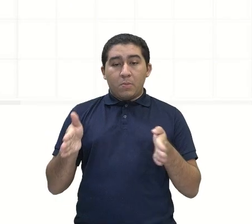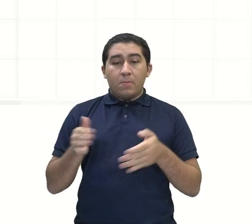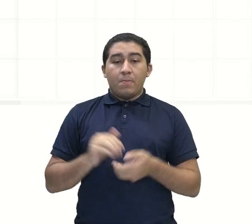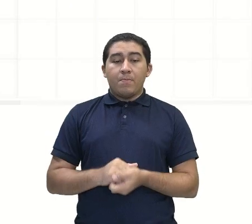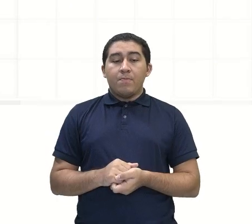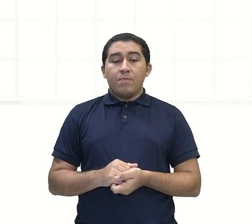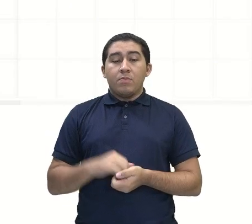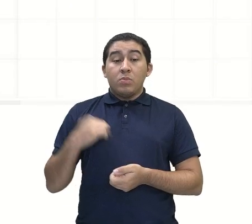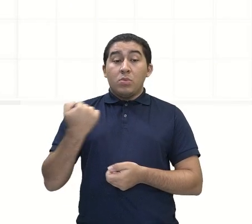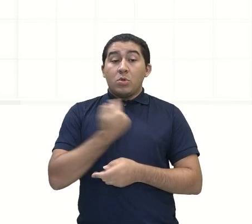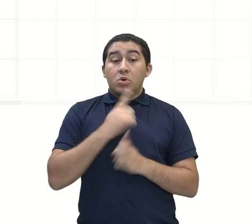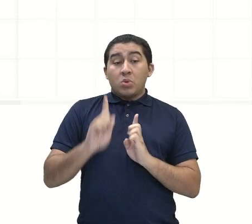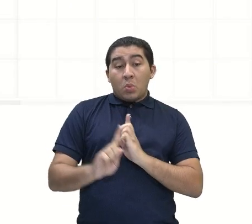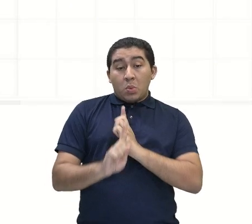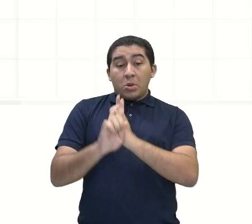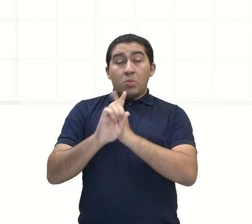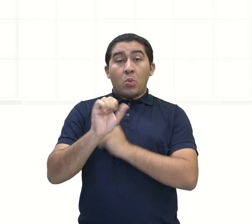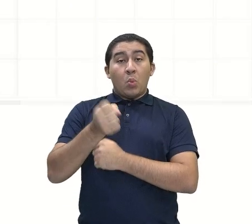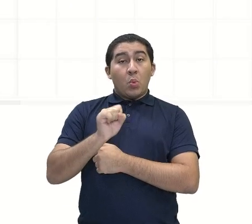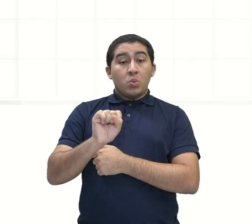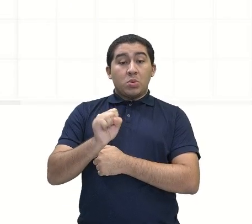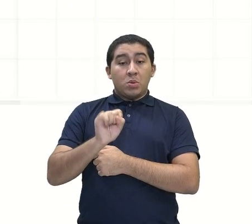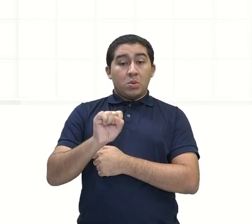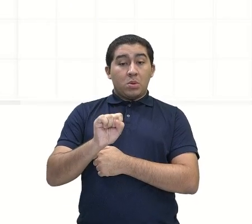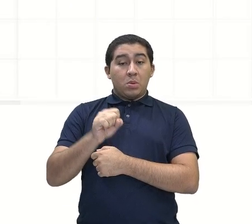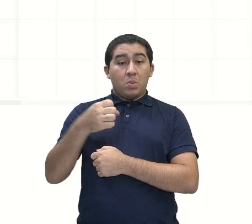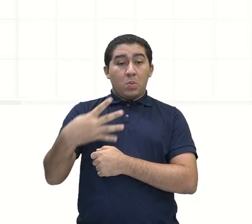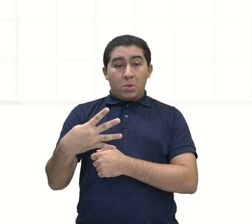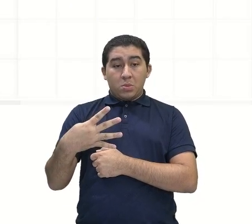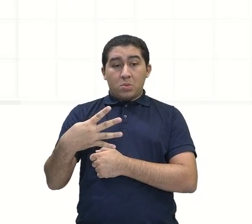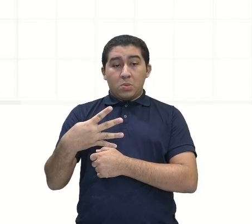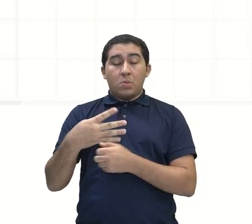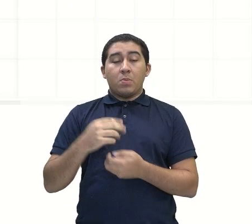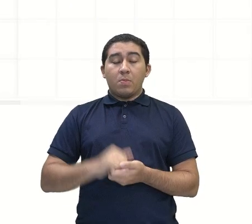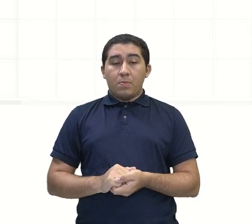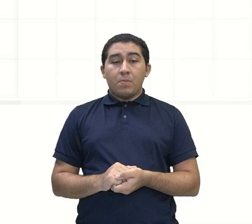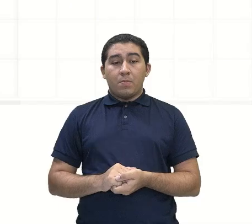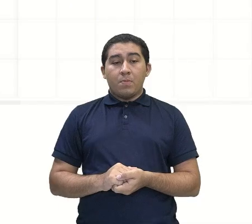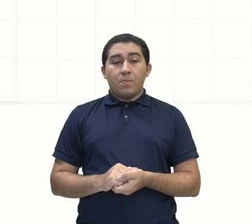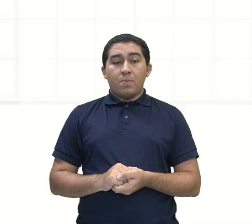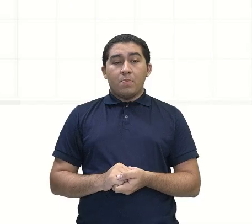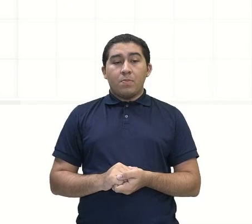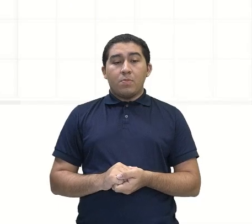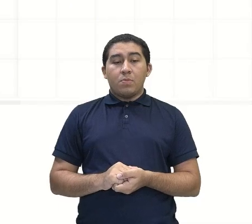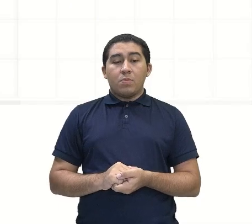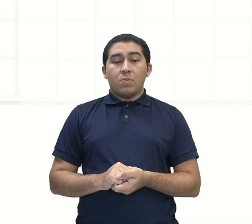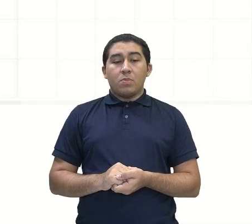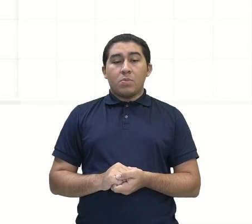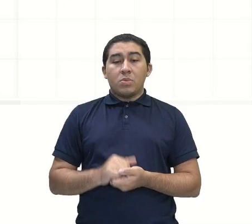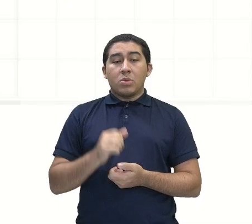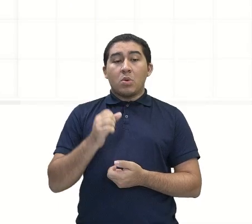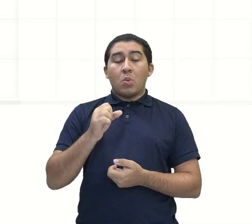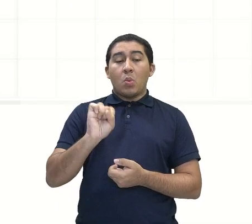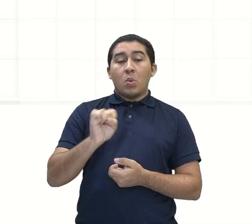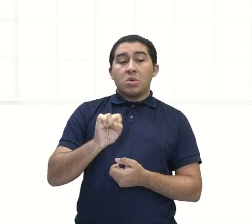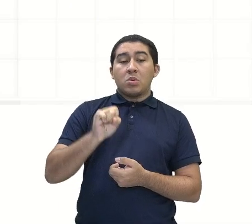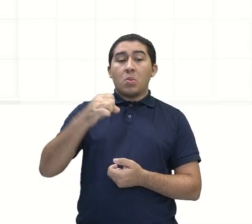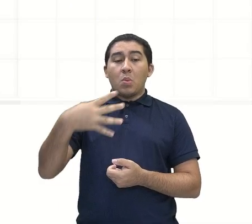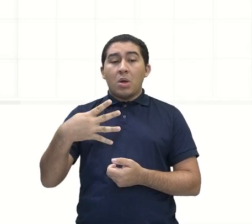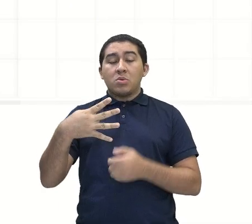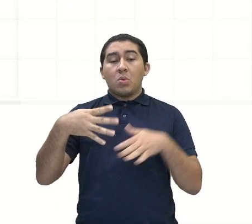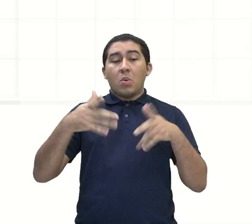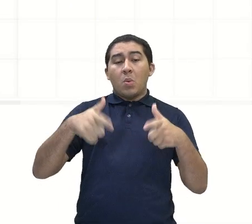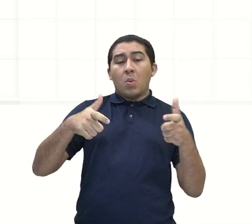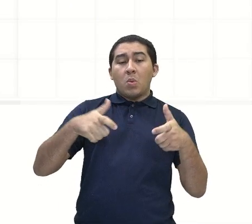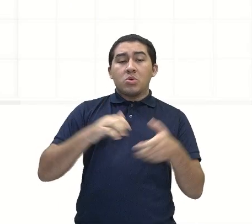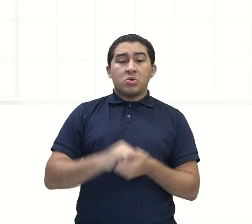Como nós encontramos o valor 80, tá? O valor 80 está entre o intervalo 55